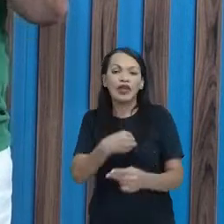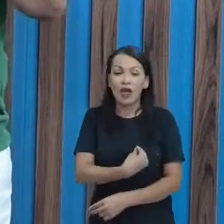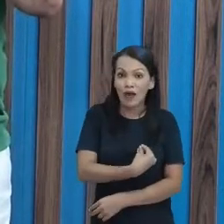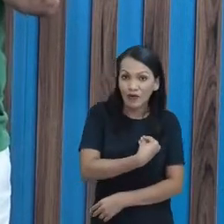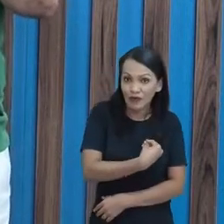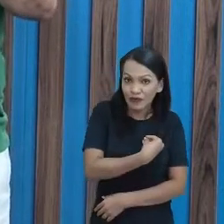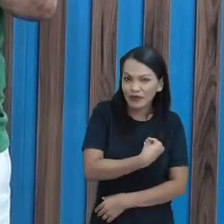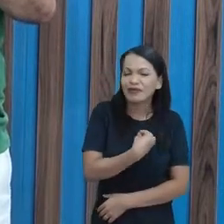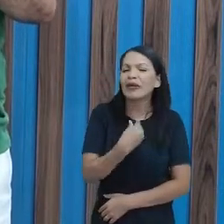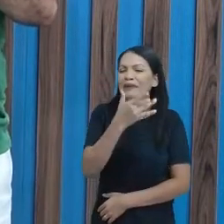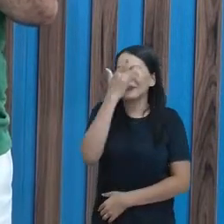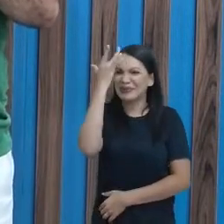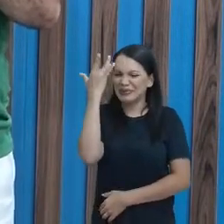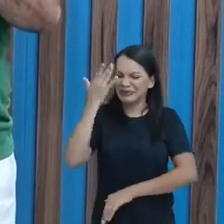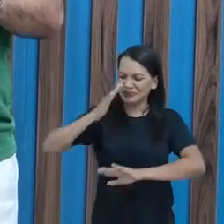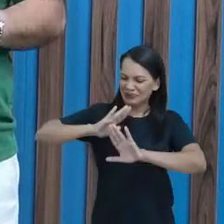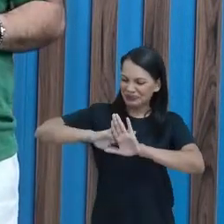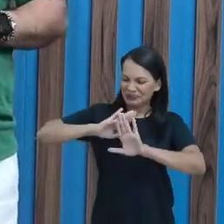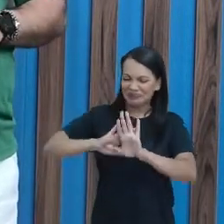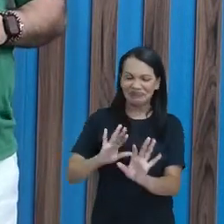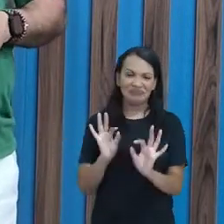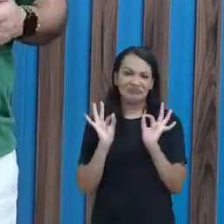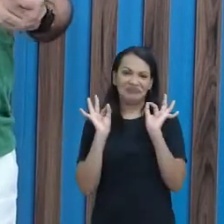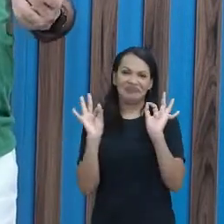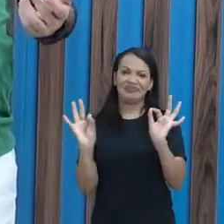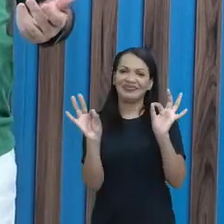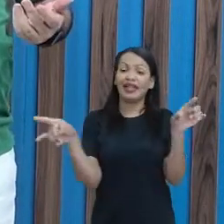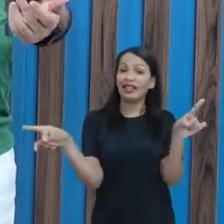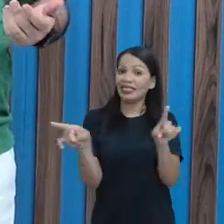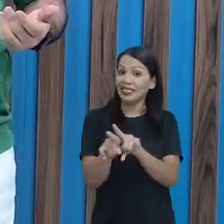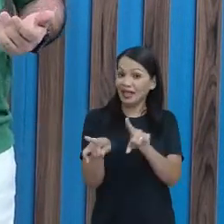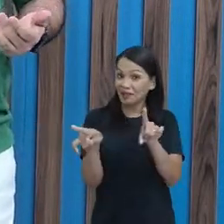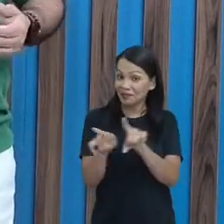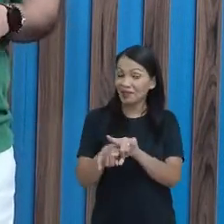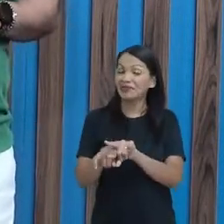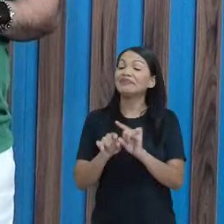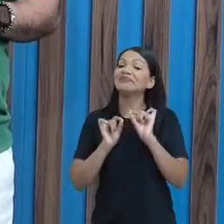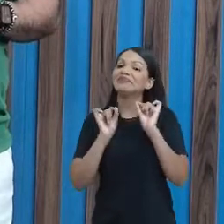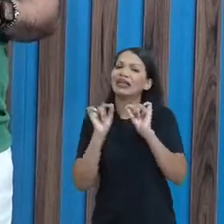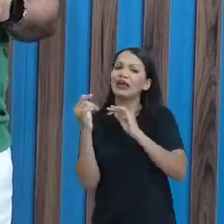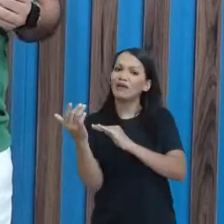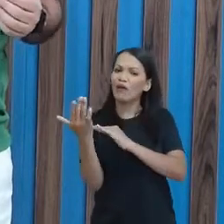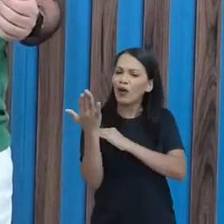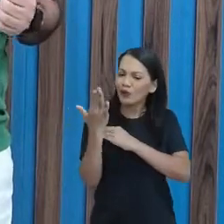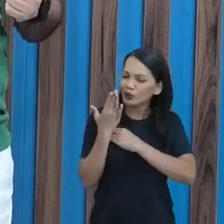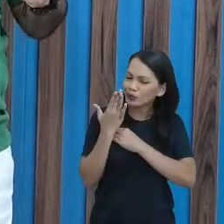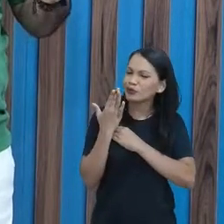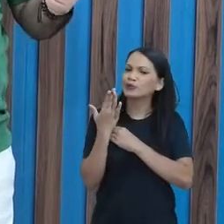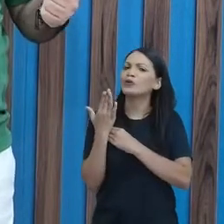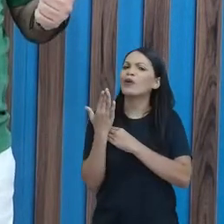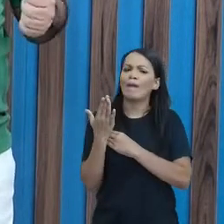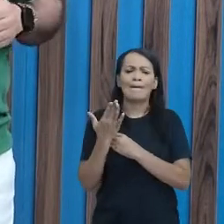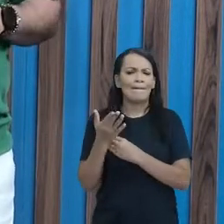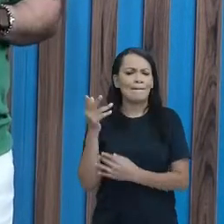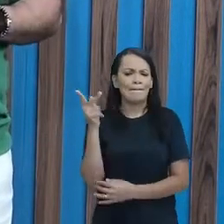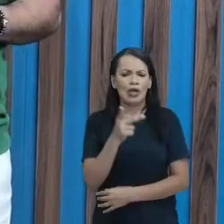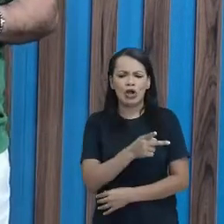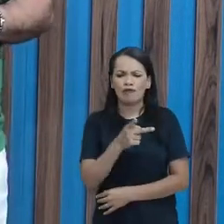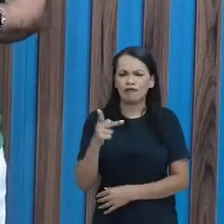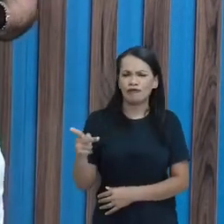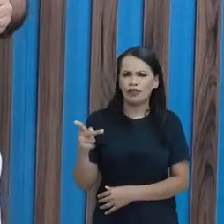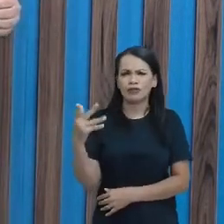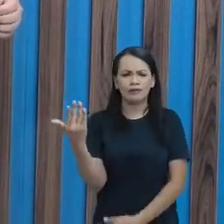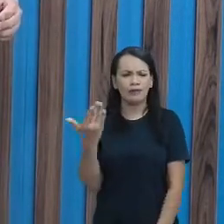E é uma equipe fera, viu? Esse pessoal é fera. E contamos também com a ajuda dele, o nosso querido companheiro,